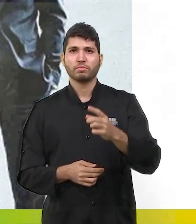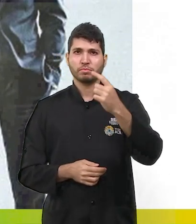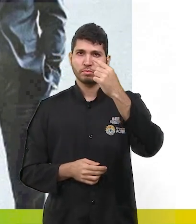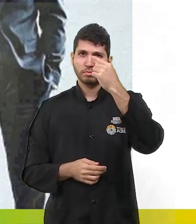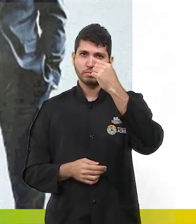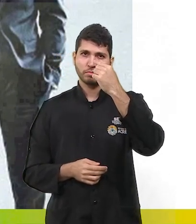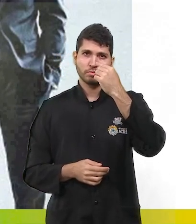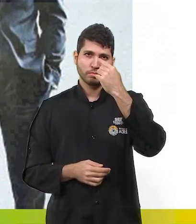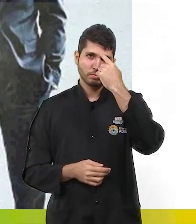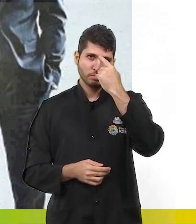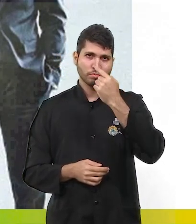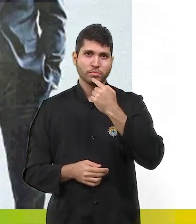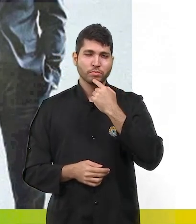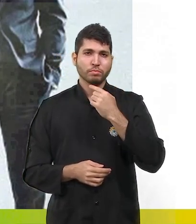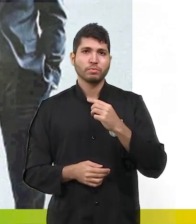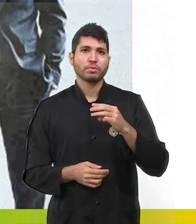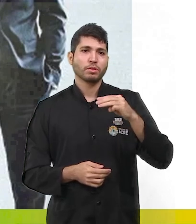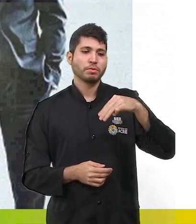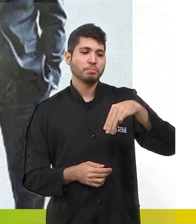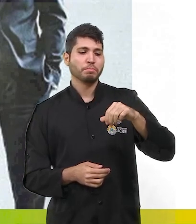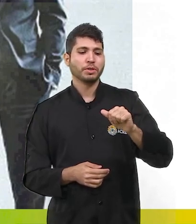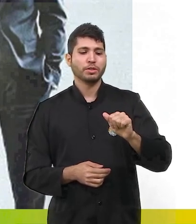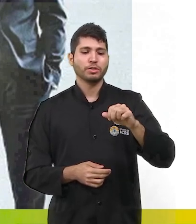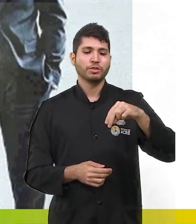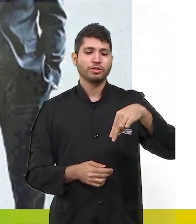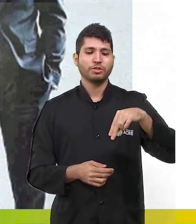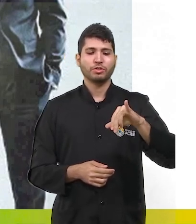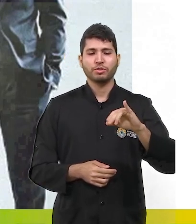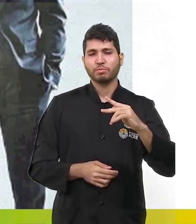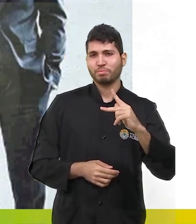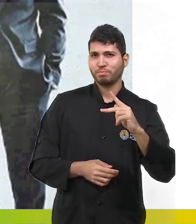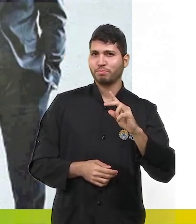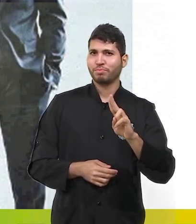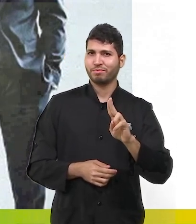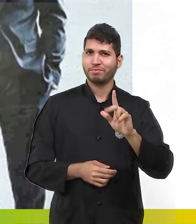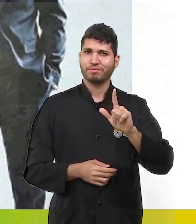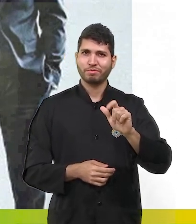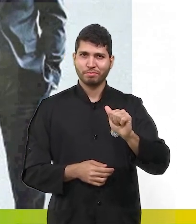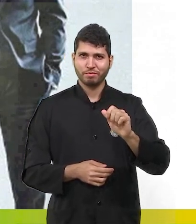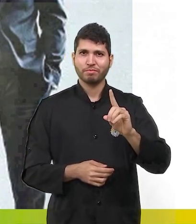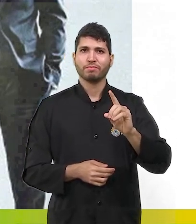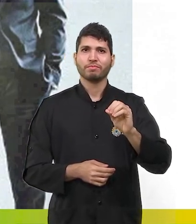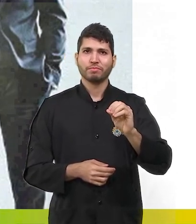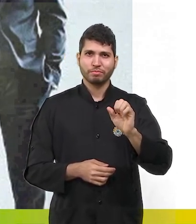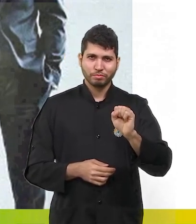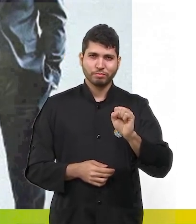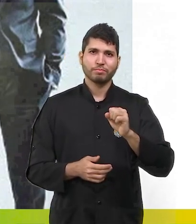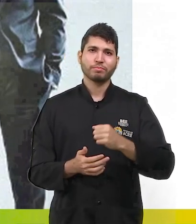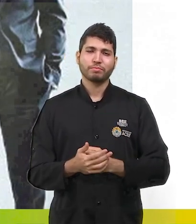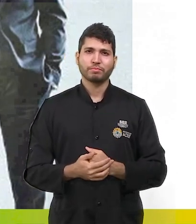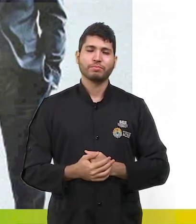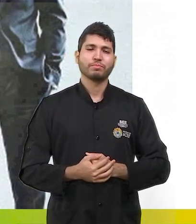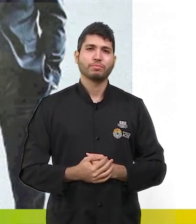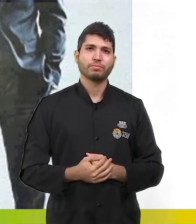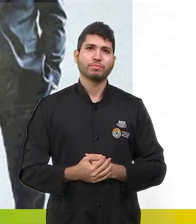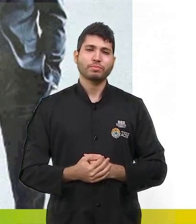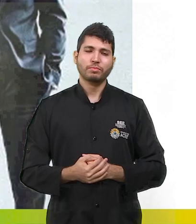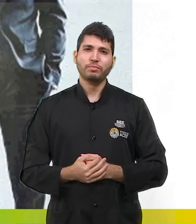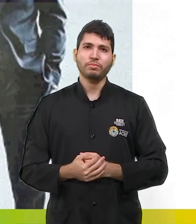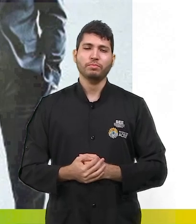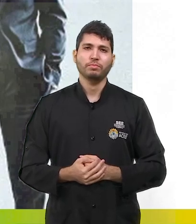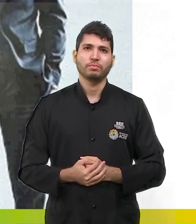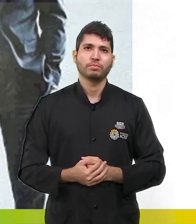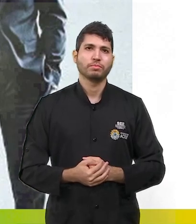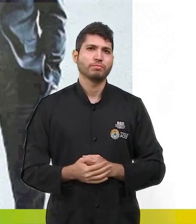estão sendo manipulados. Então, foi justamente esse termo que ele utilizou, cultura de massa. O que isso